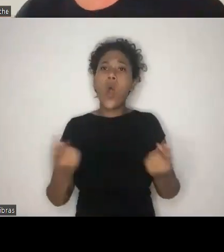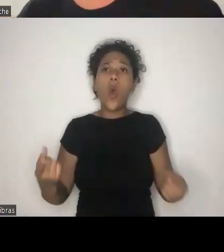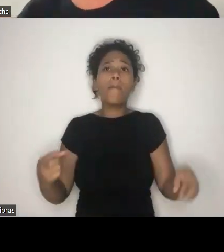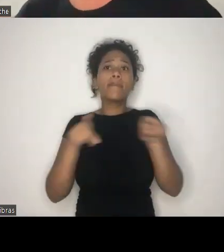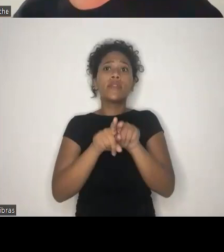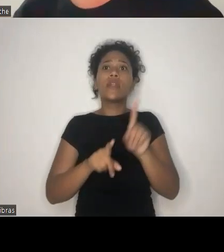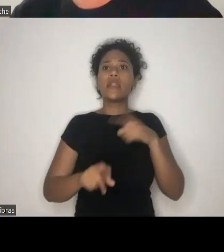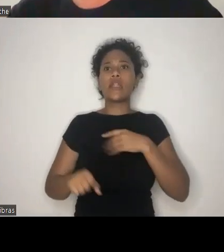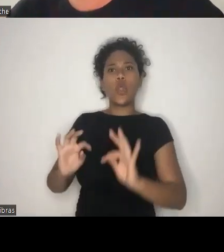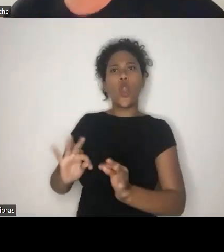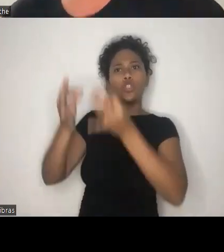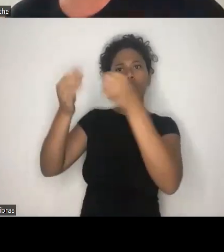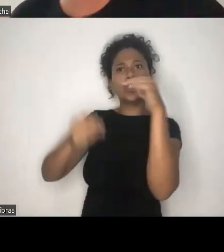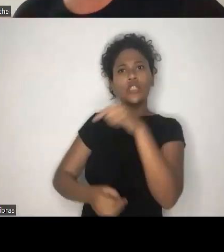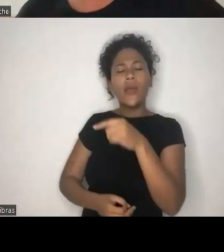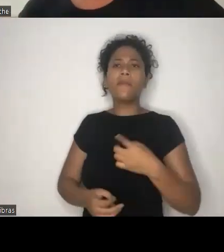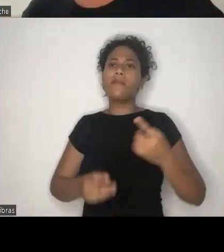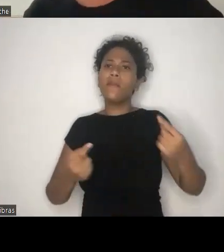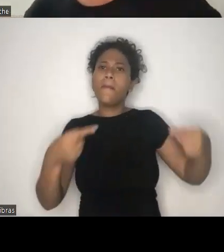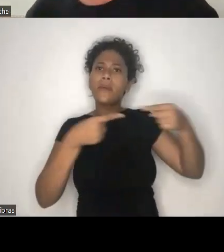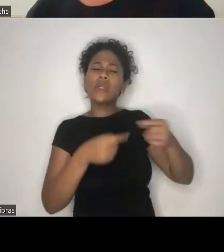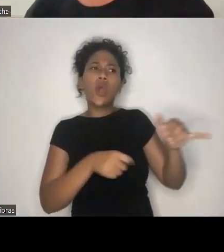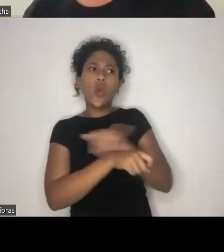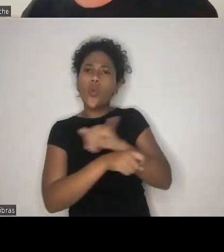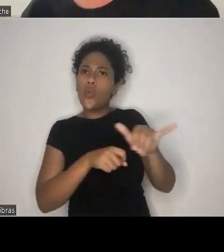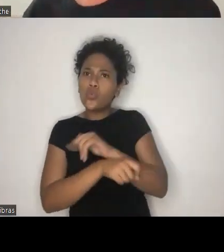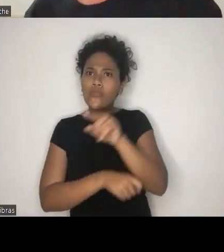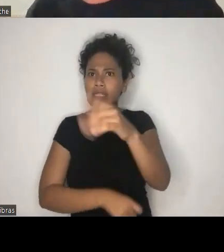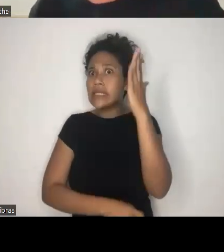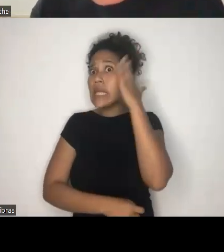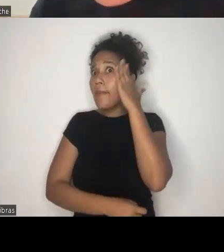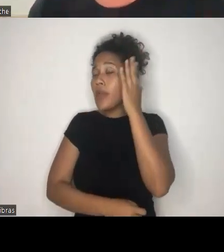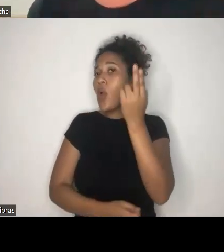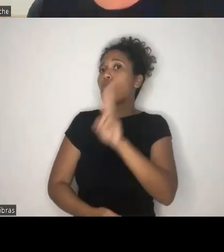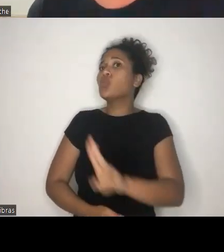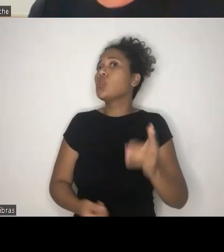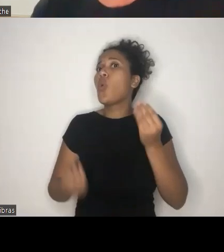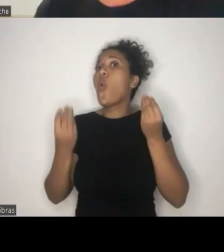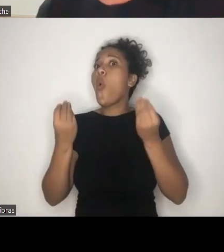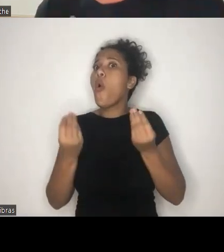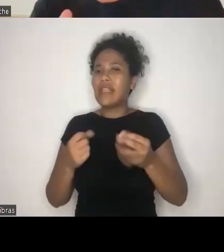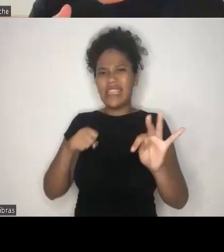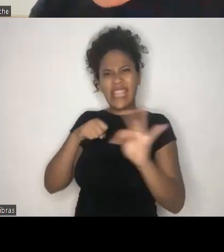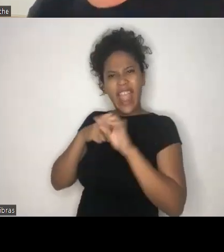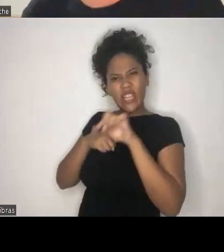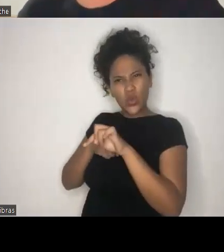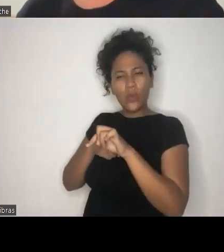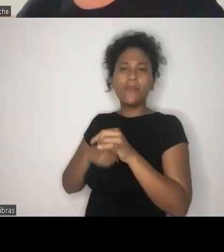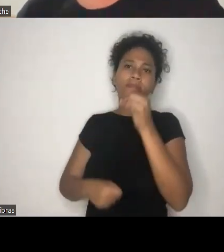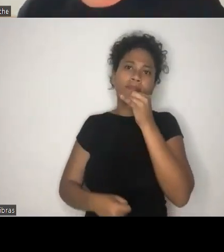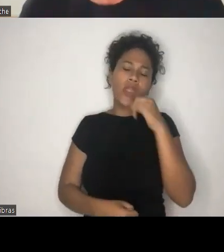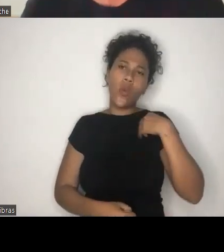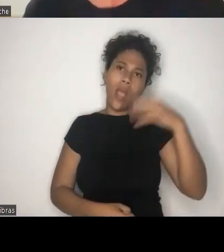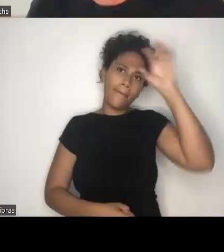tecnologias uma combinação de recursos de você saber usar Tecnicamente por exemplo eu aprendi